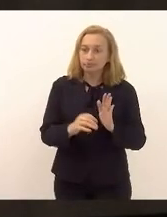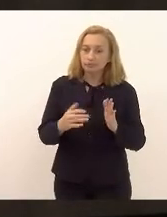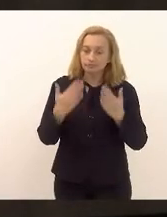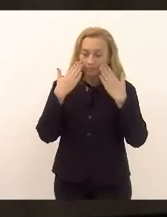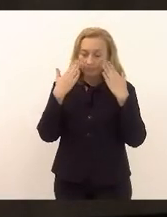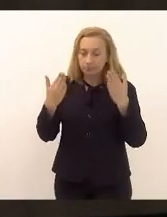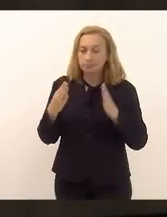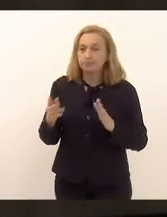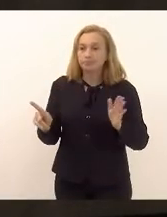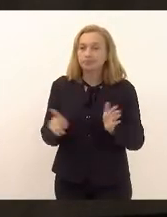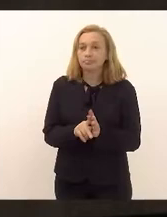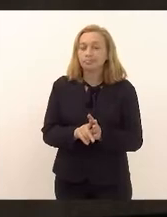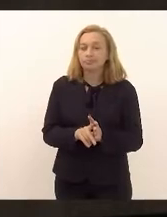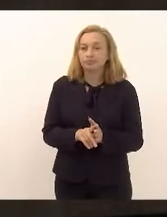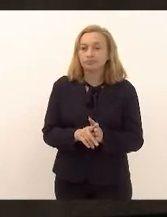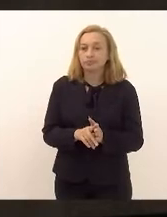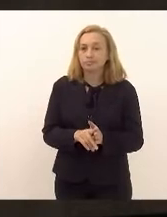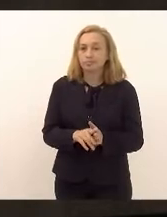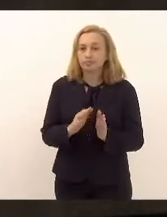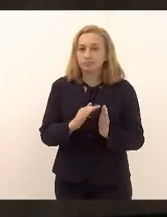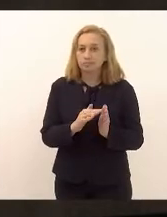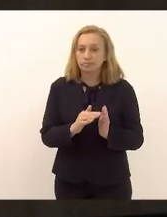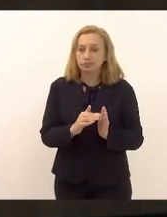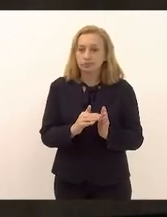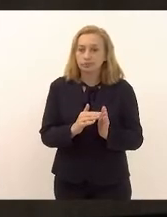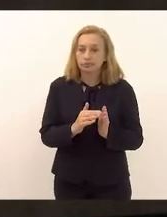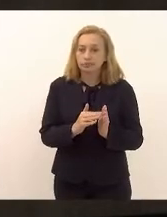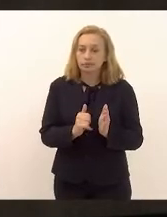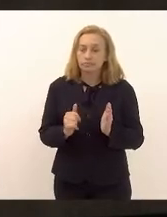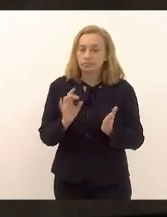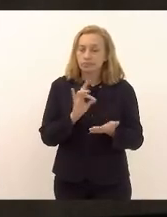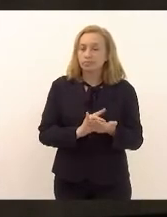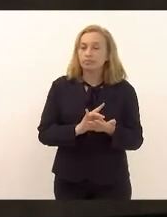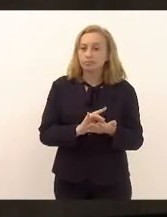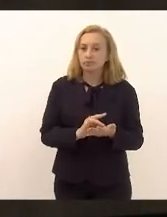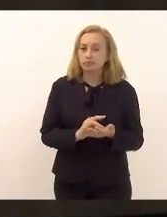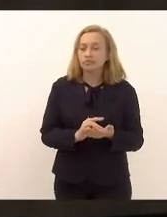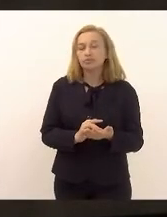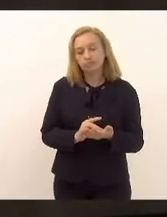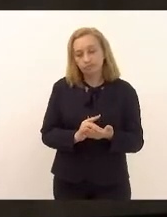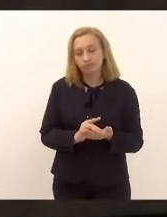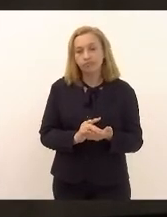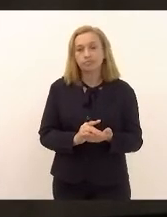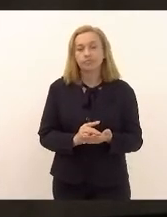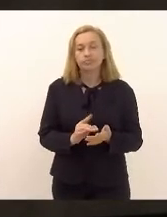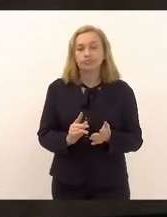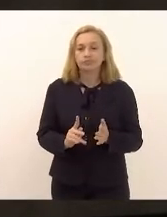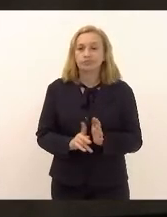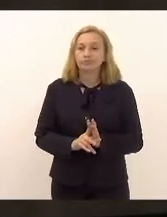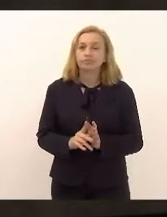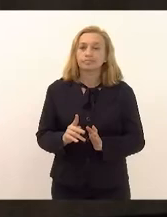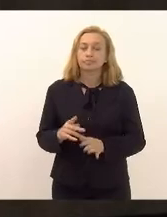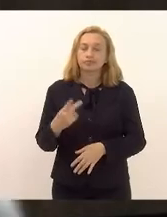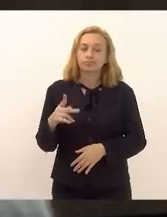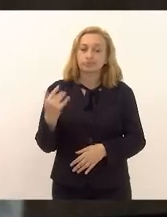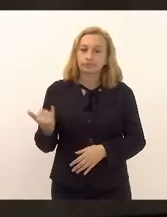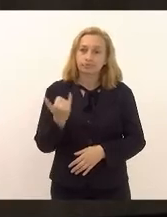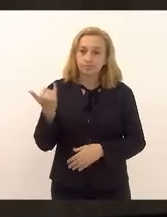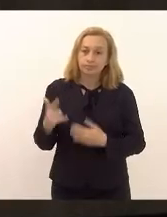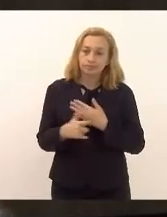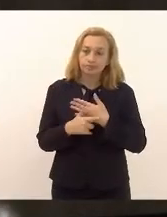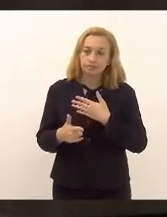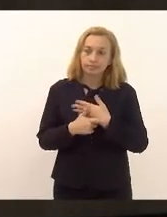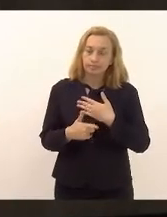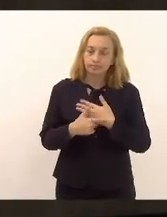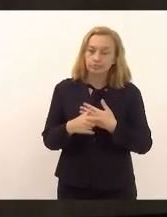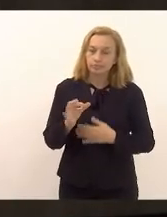projeto descaracterizavam o projeto, tiravam boa parte da sua importância, do seu papel